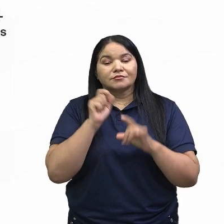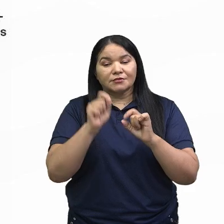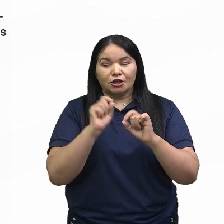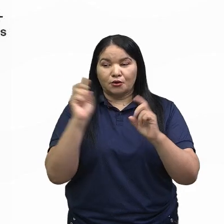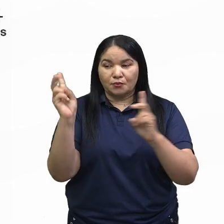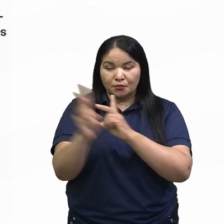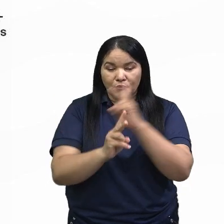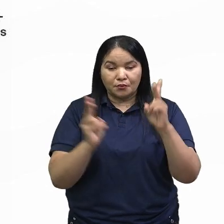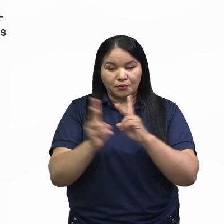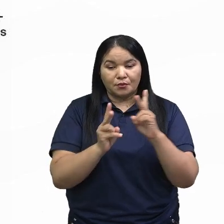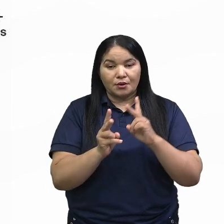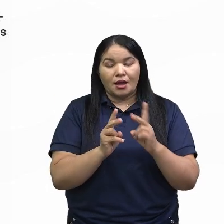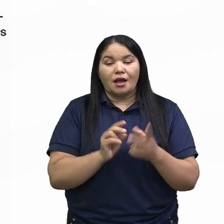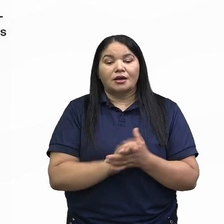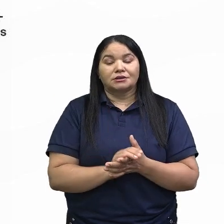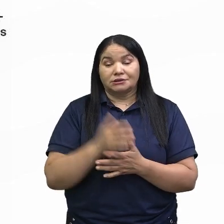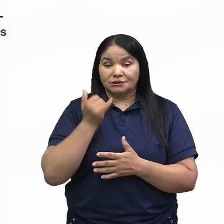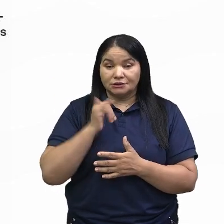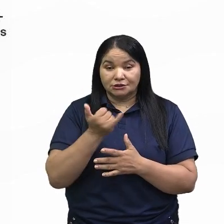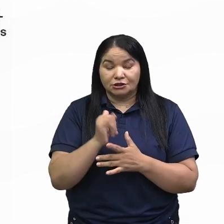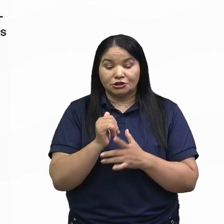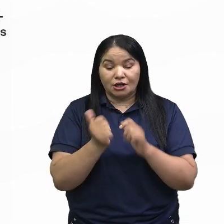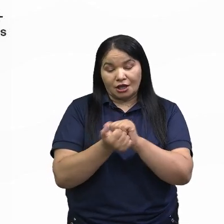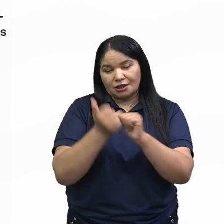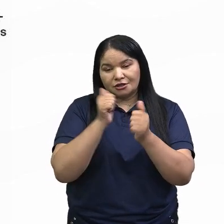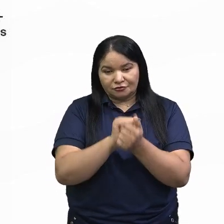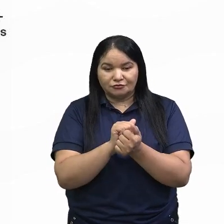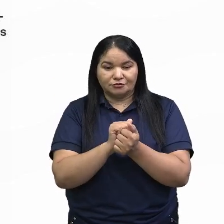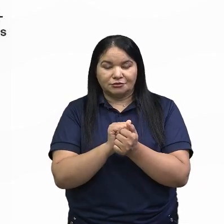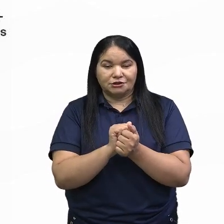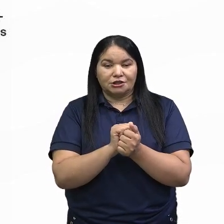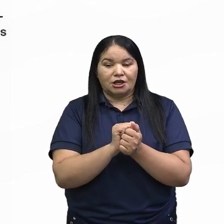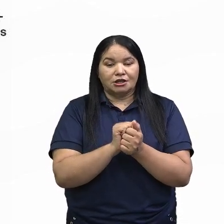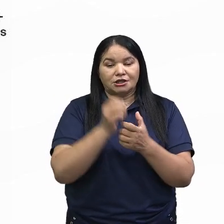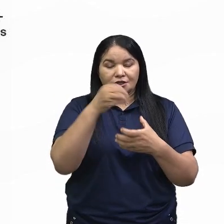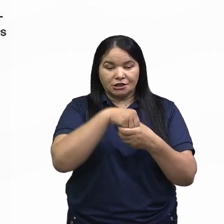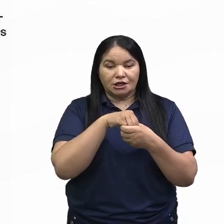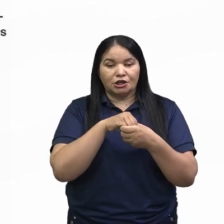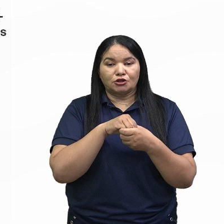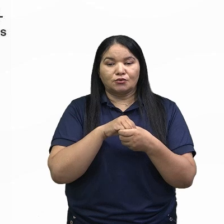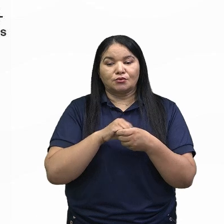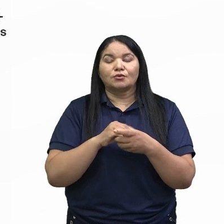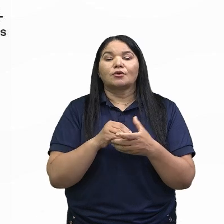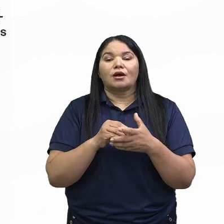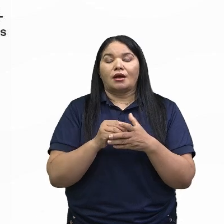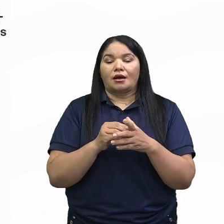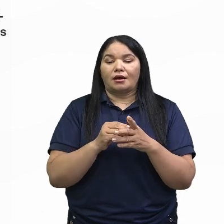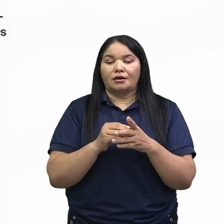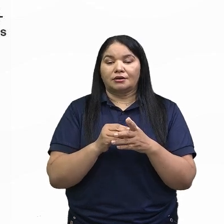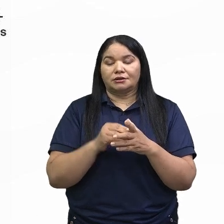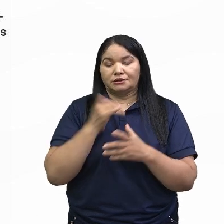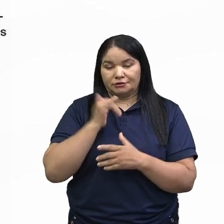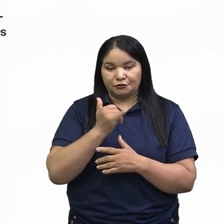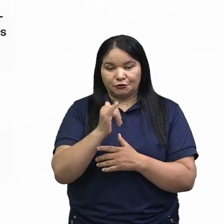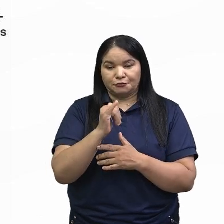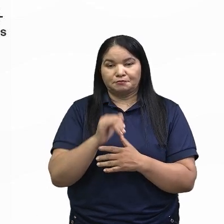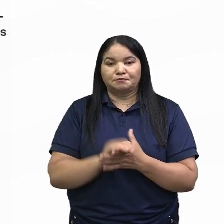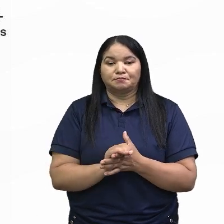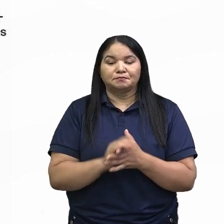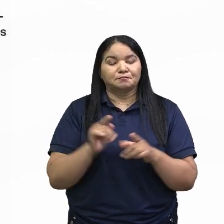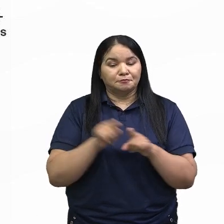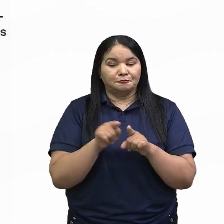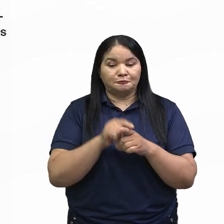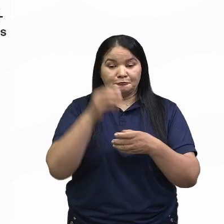a energia dos ventos em energia elétrica. São usados os aerogeradores, né?